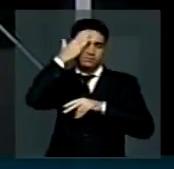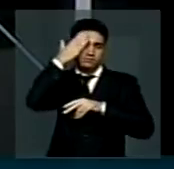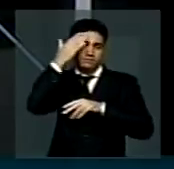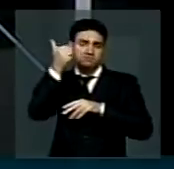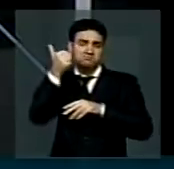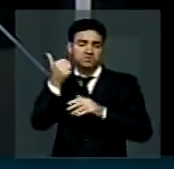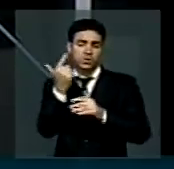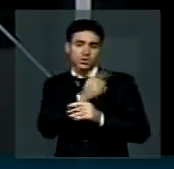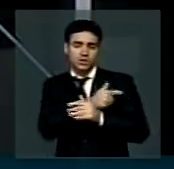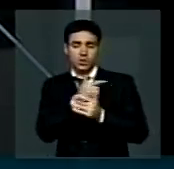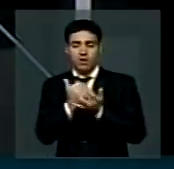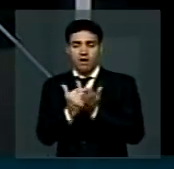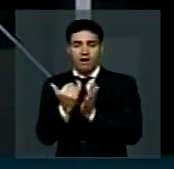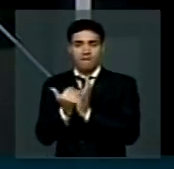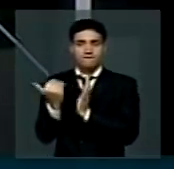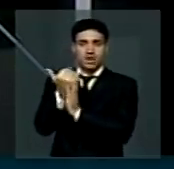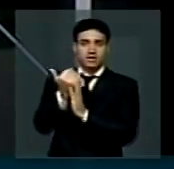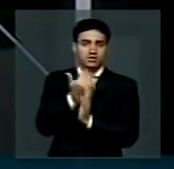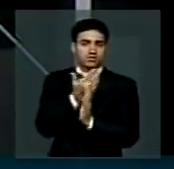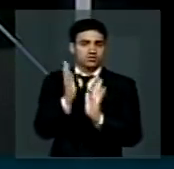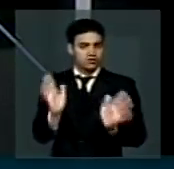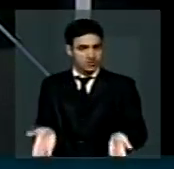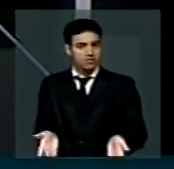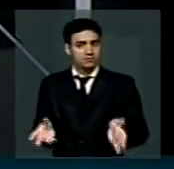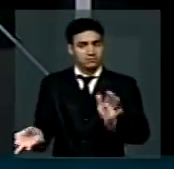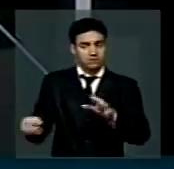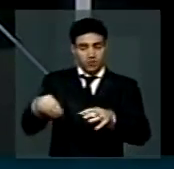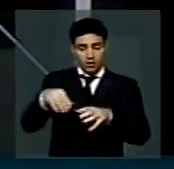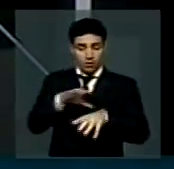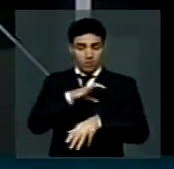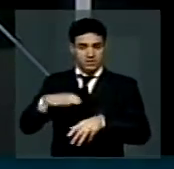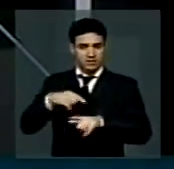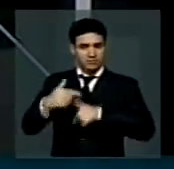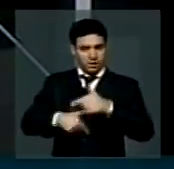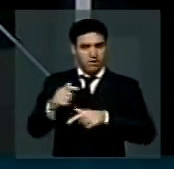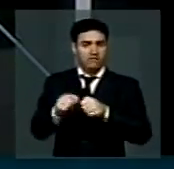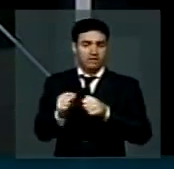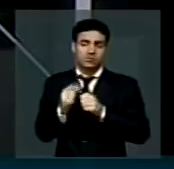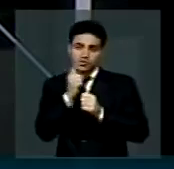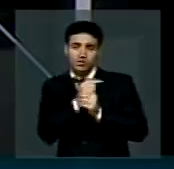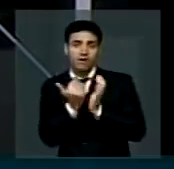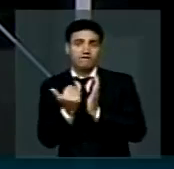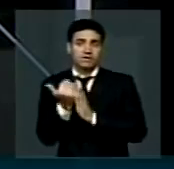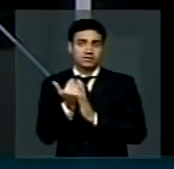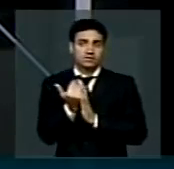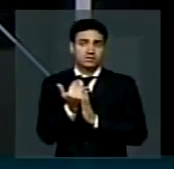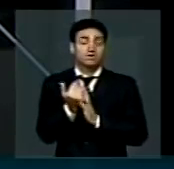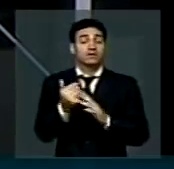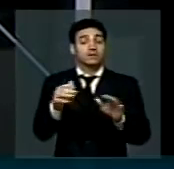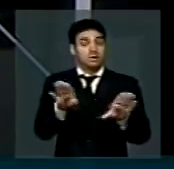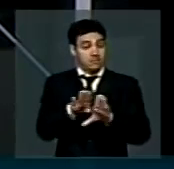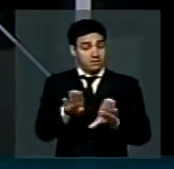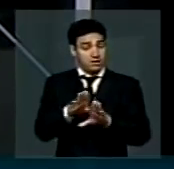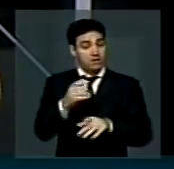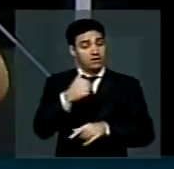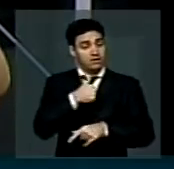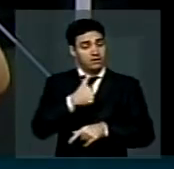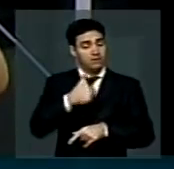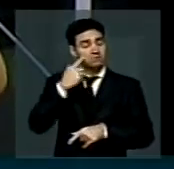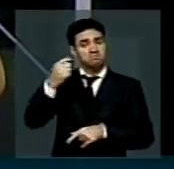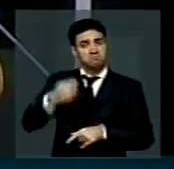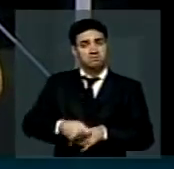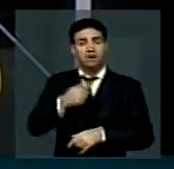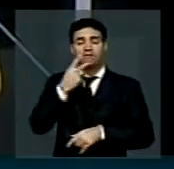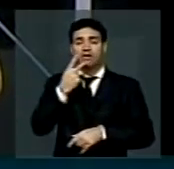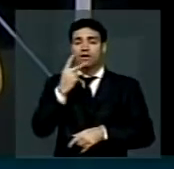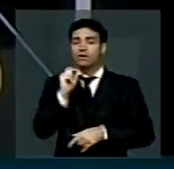os avanços que foram traduzidos por essa comissão. Porém, da mesma maneira, sou bastante categórica